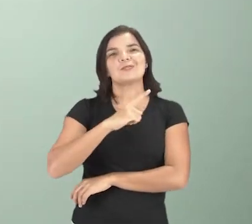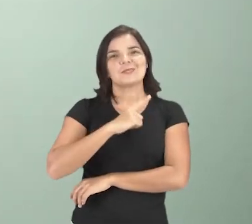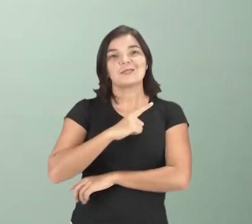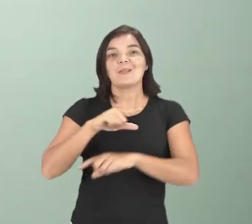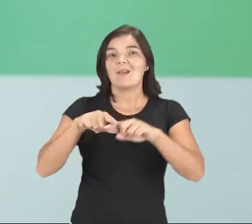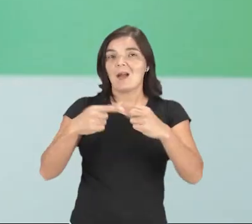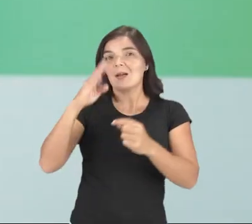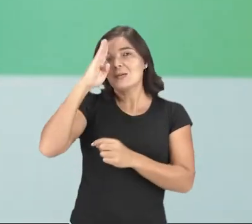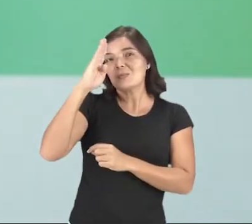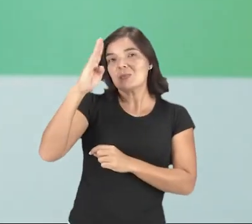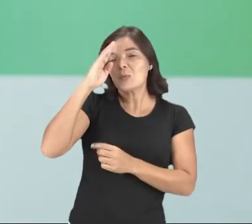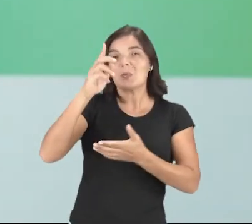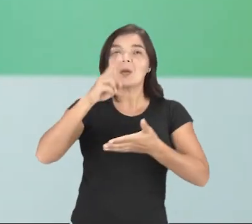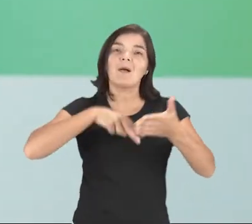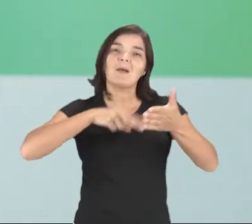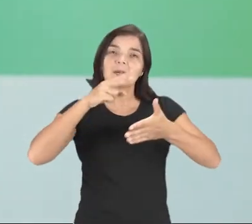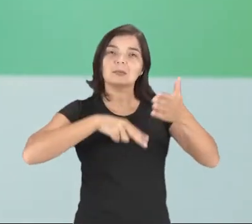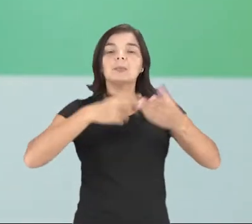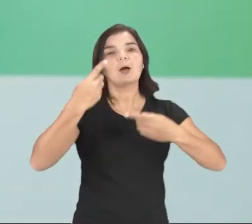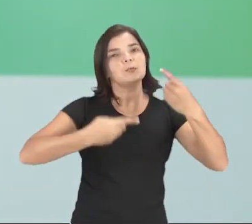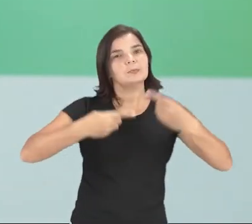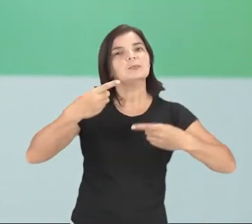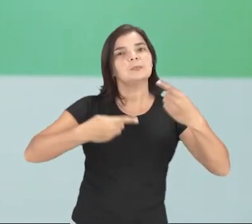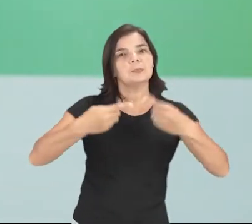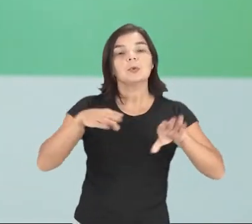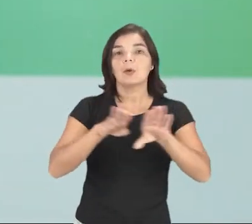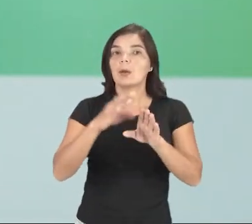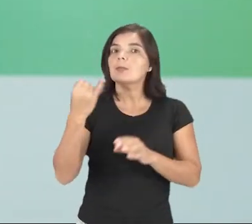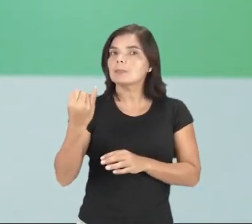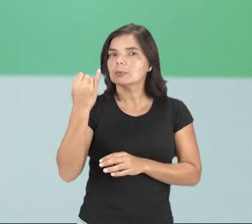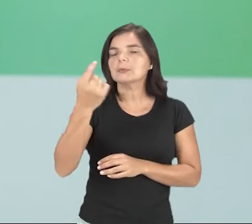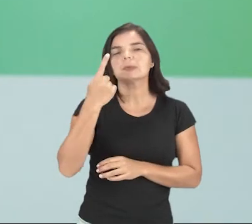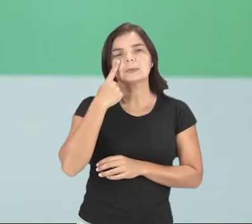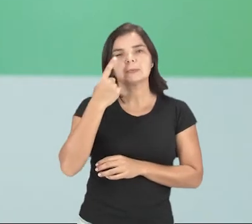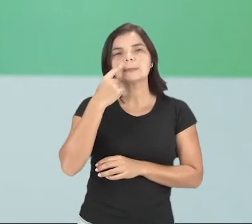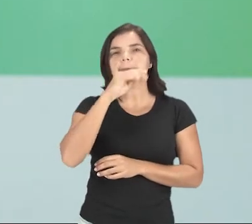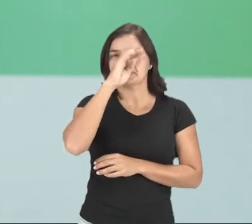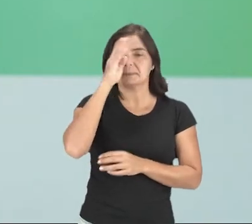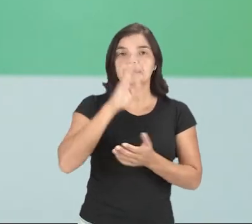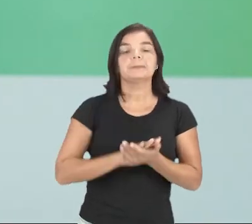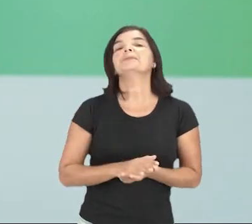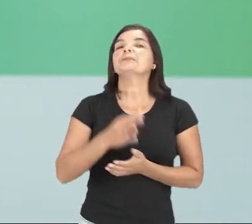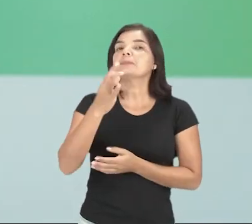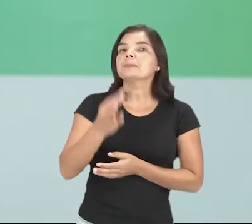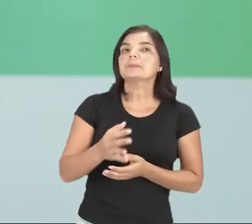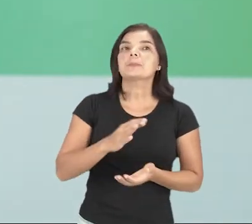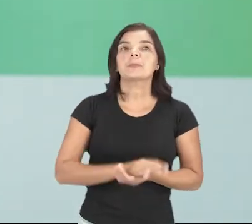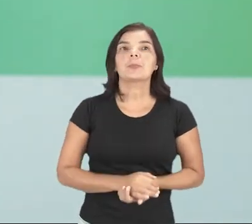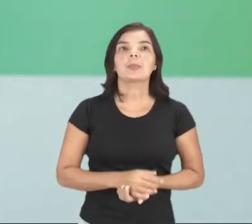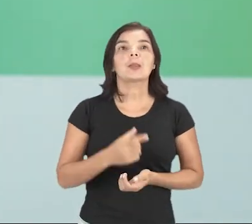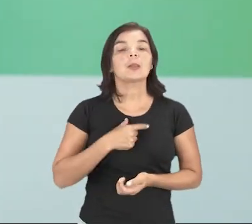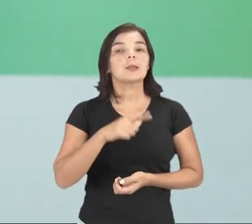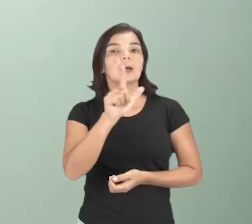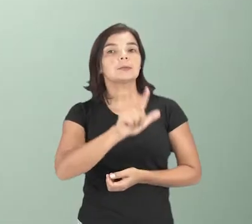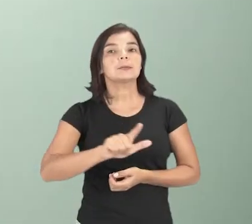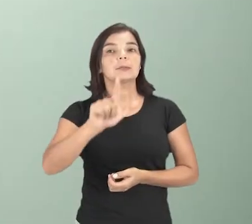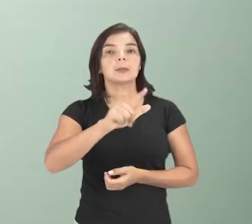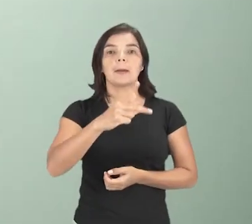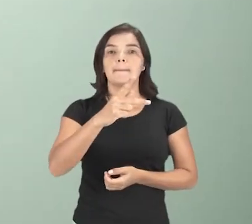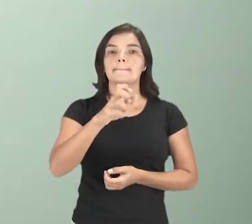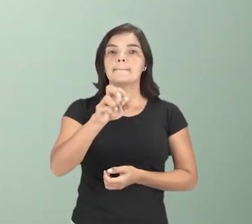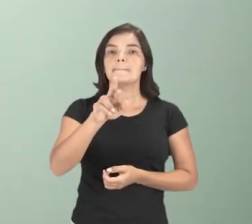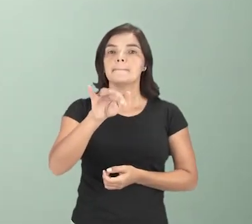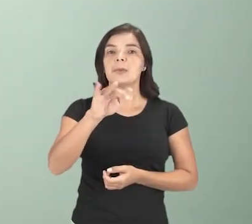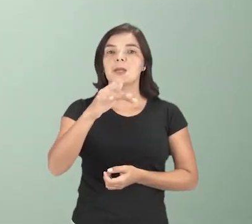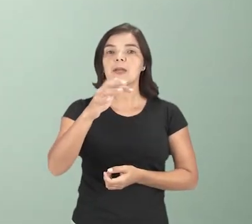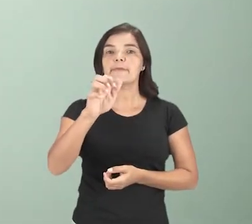E aí, principalmente uma leitura mais de cunho político, tá, gente? É importante vocês também observarem isso. certo? E nós vamos ter a literatura periférica,